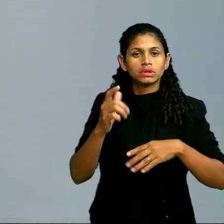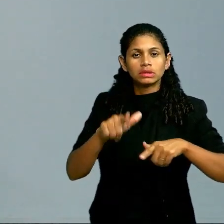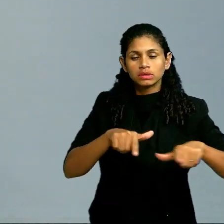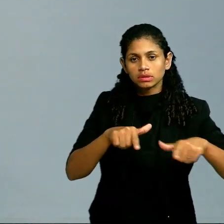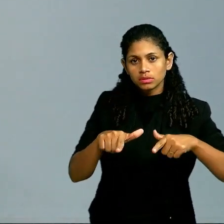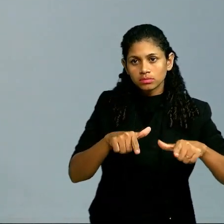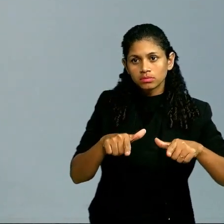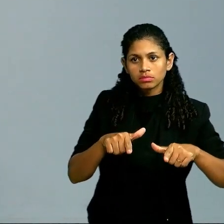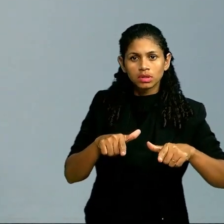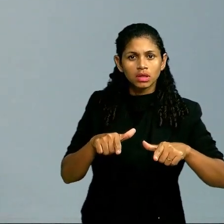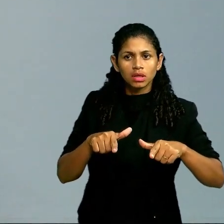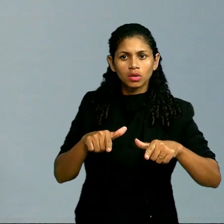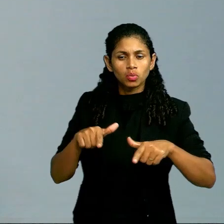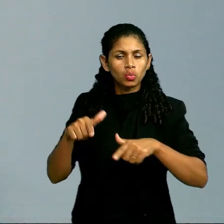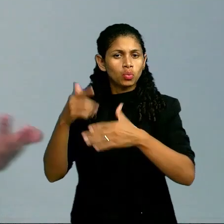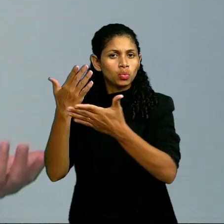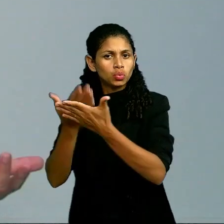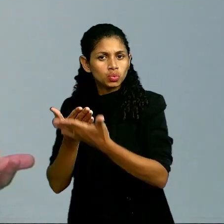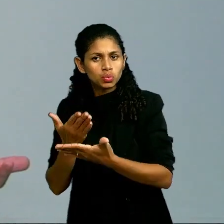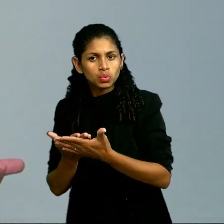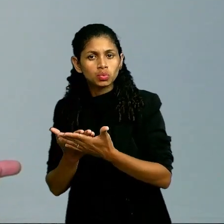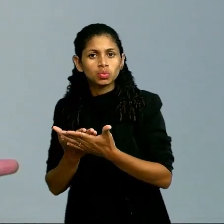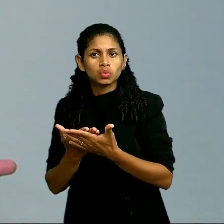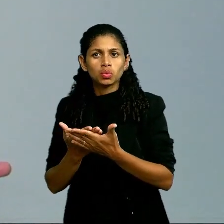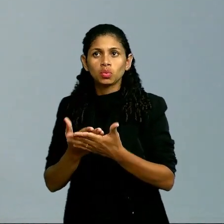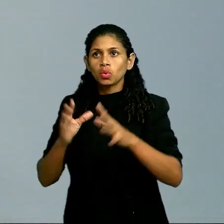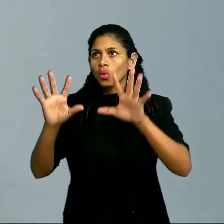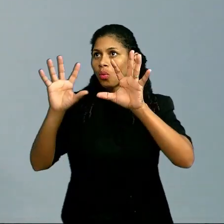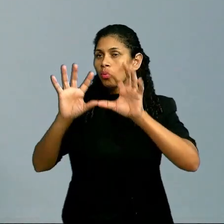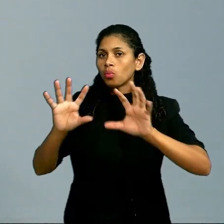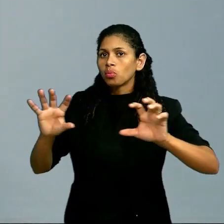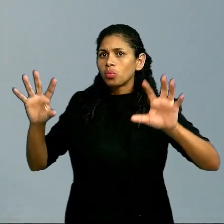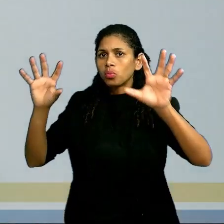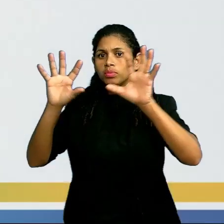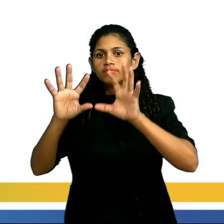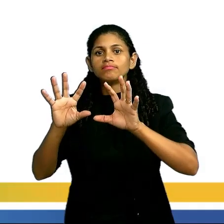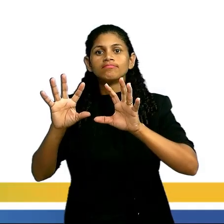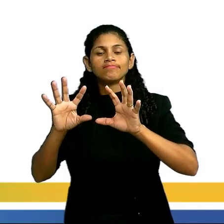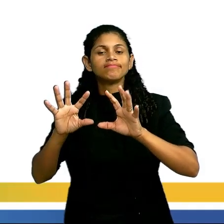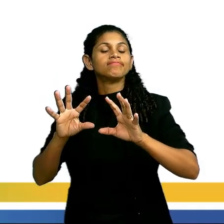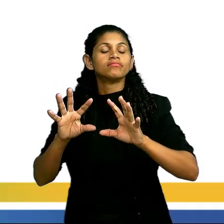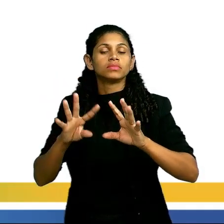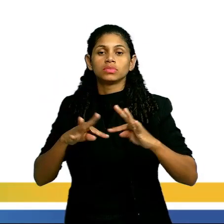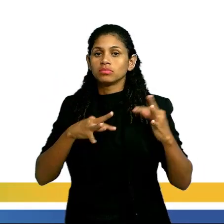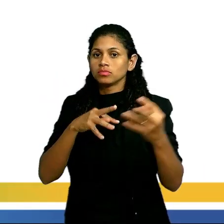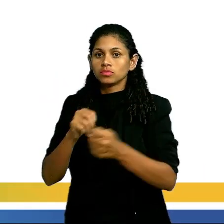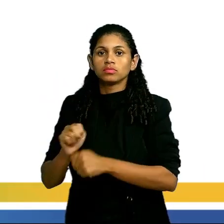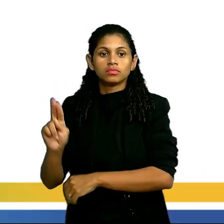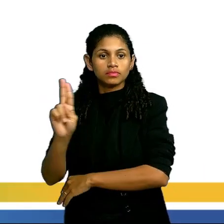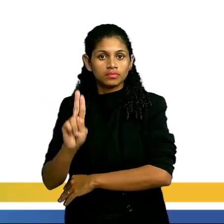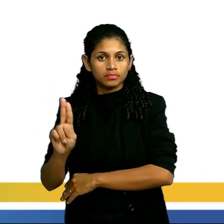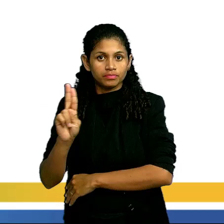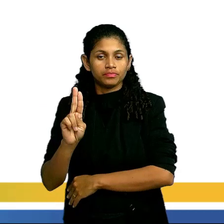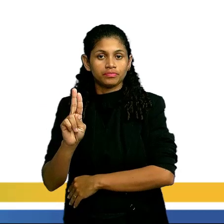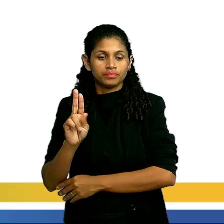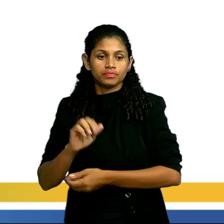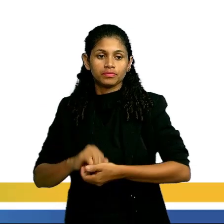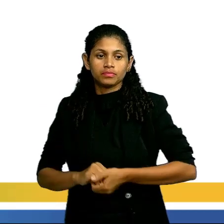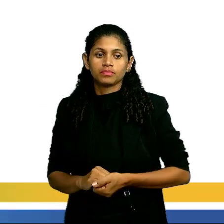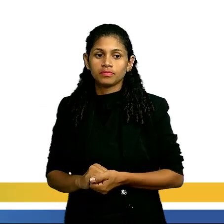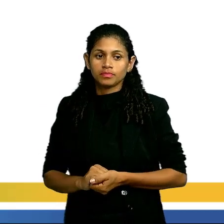é usado. Até mesmo o clima. Tudo bem? Então vejamos. Olha